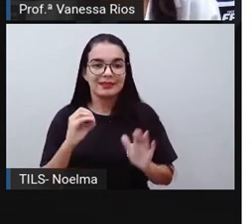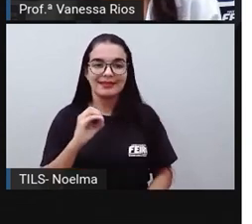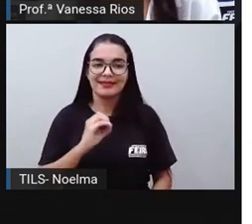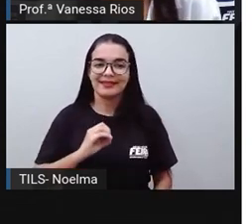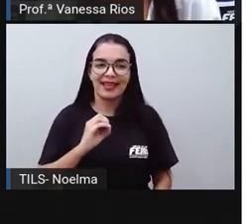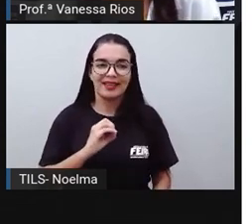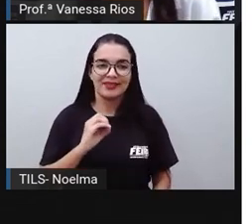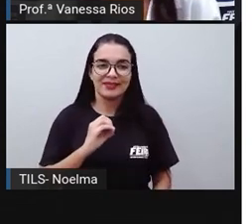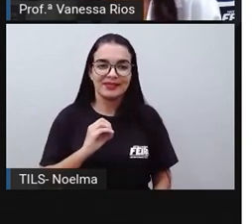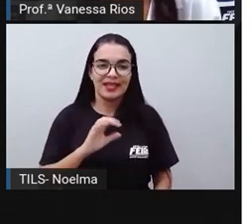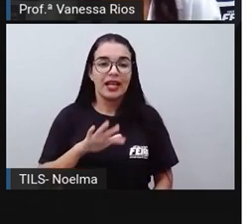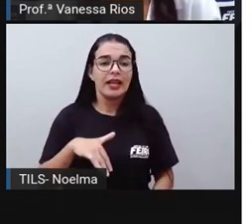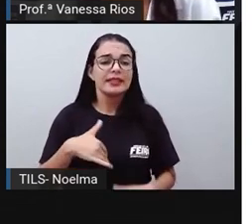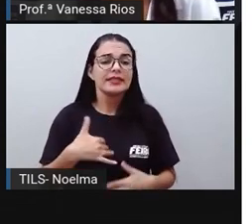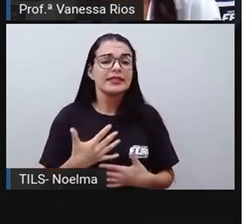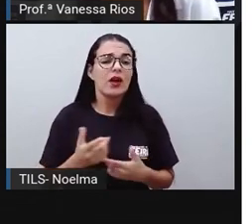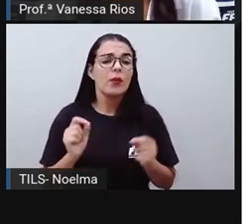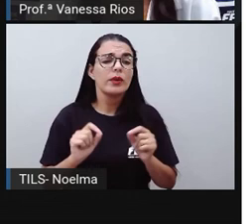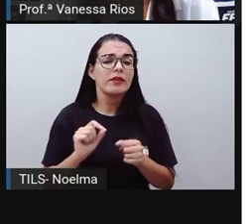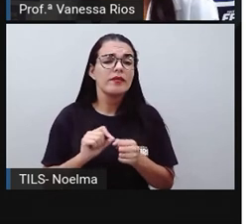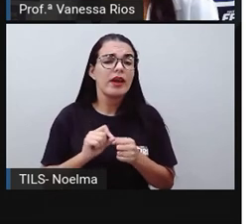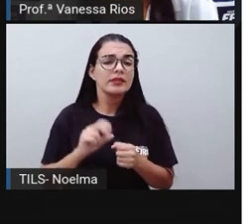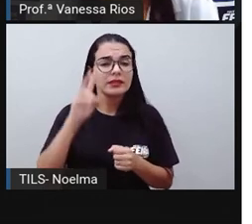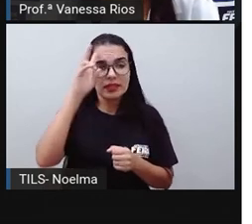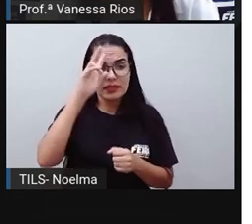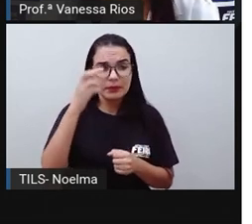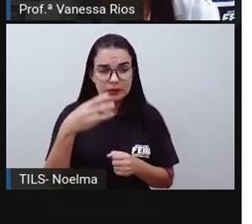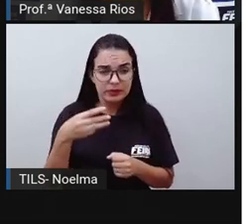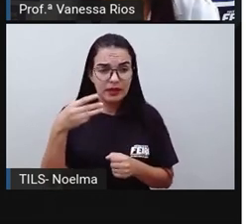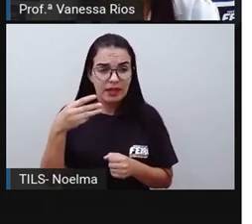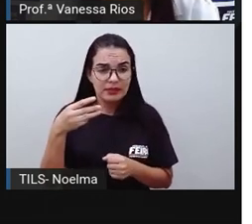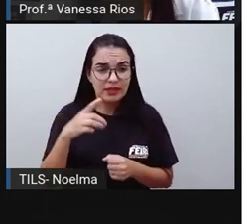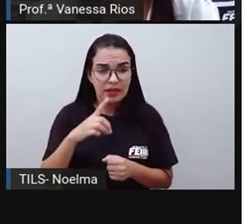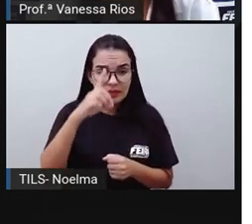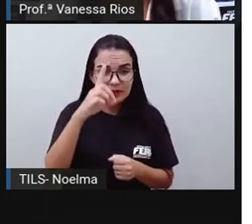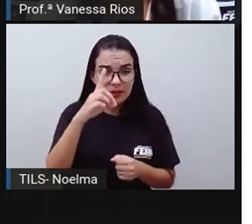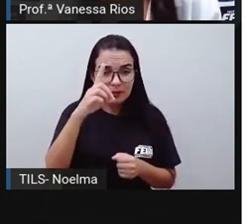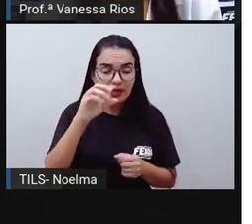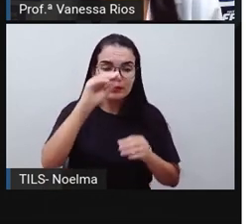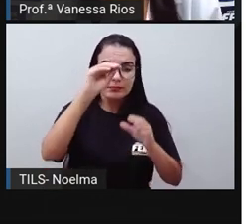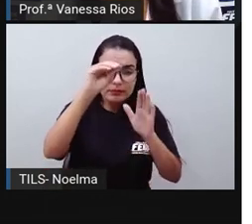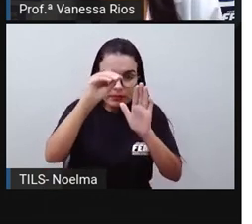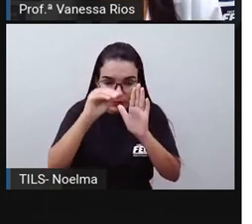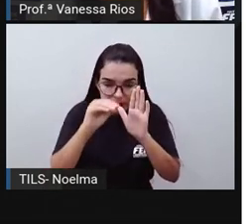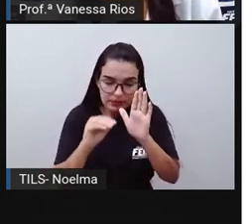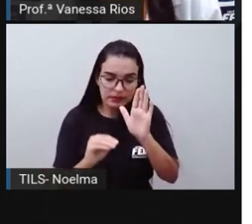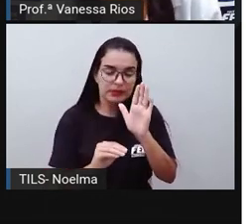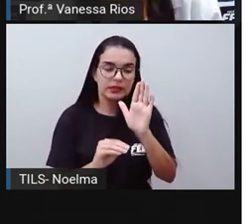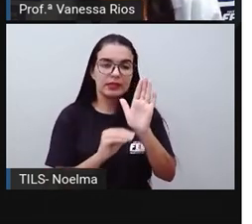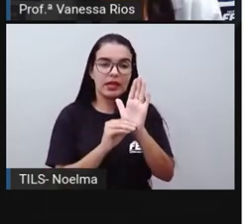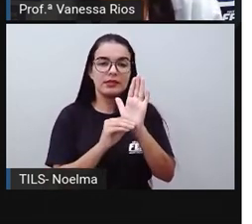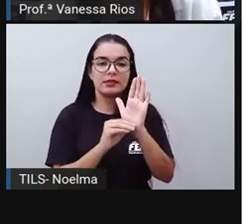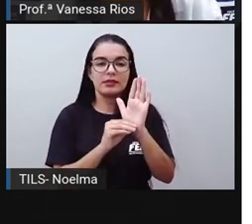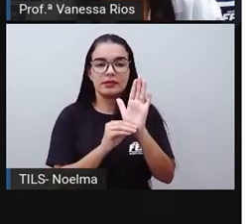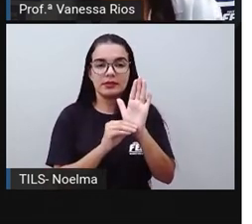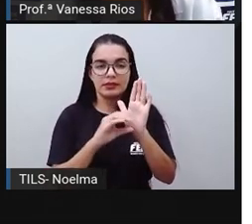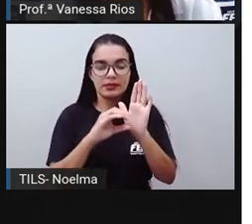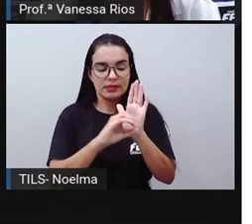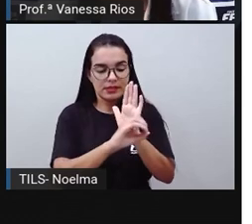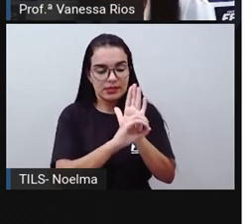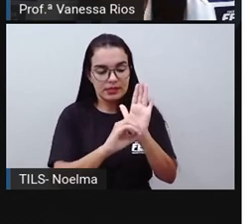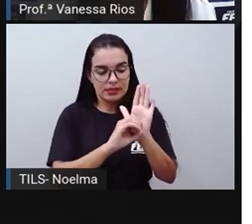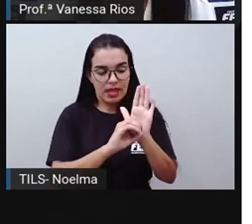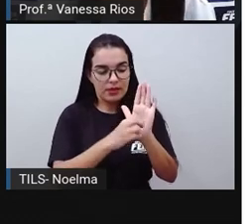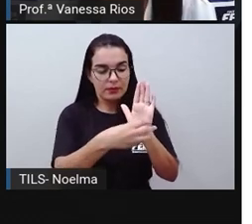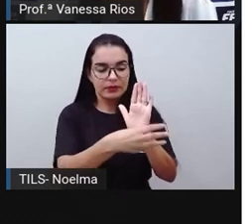sobra nada. Aí o que que a gente faz? Lembra do 3 que a gente tinha deixado quietinho? A gente coloca ele próximo ao resto,